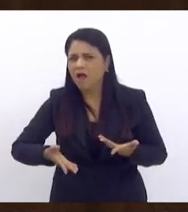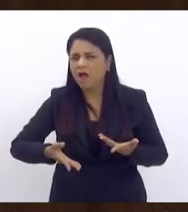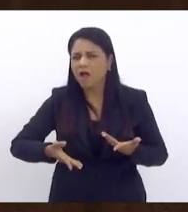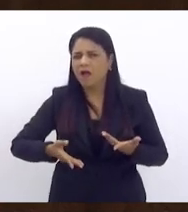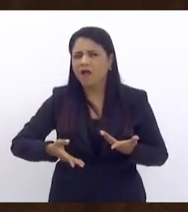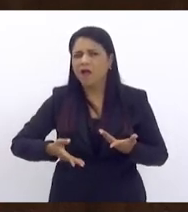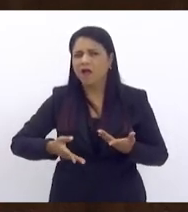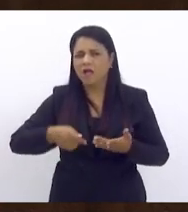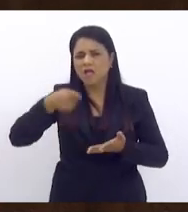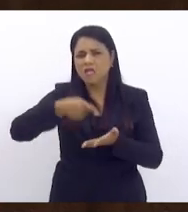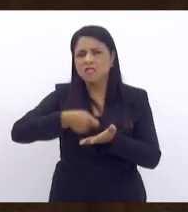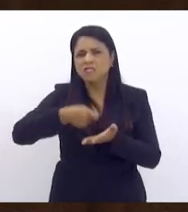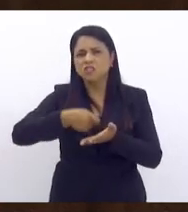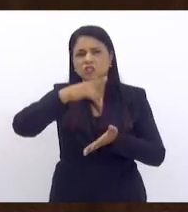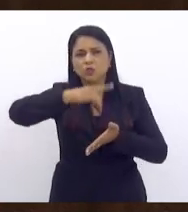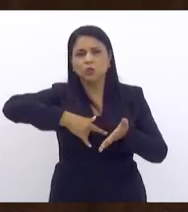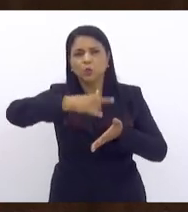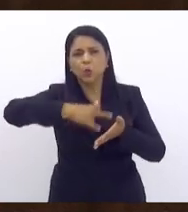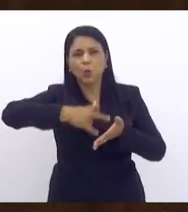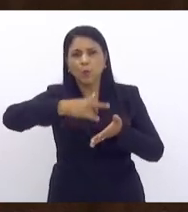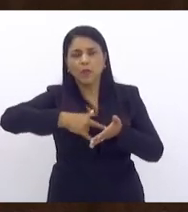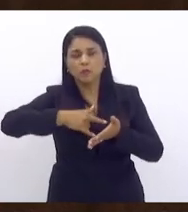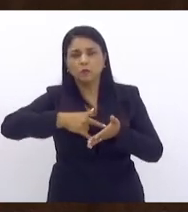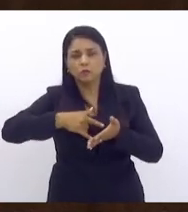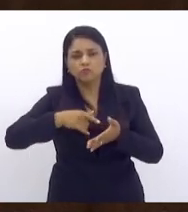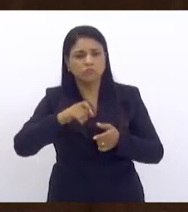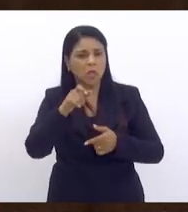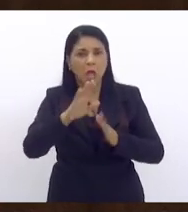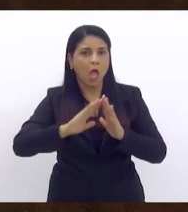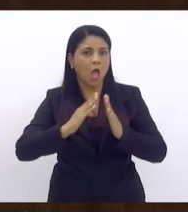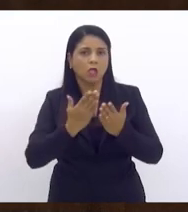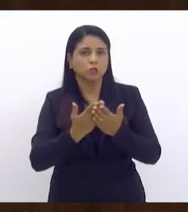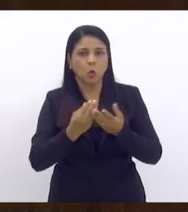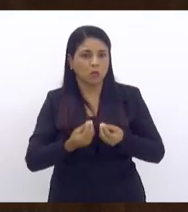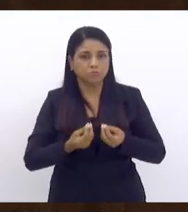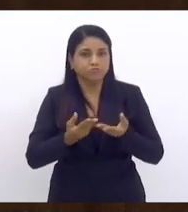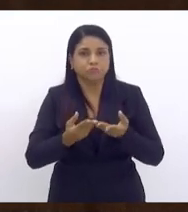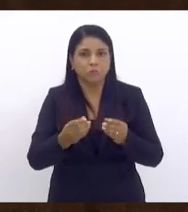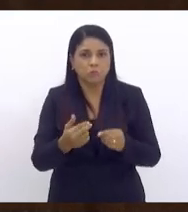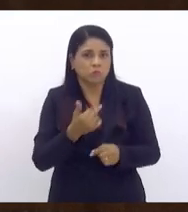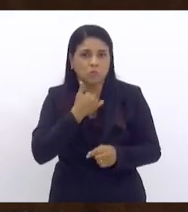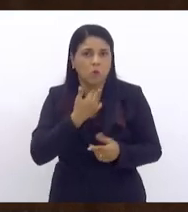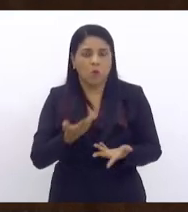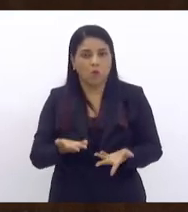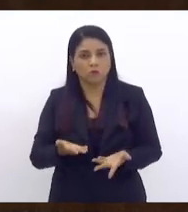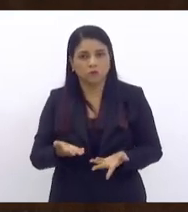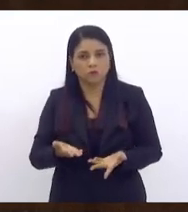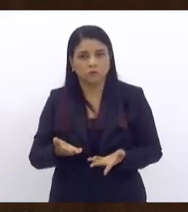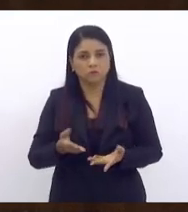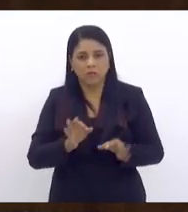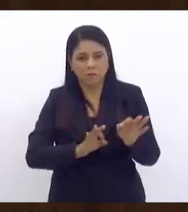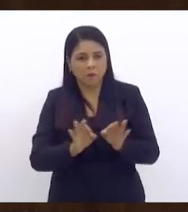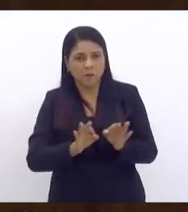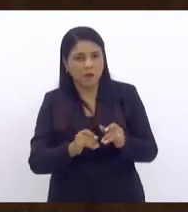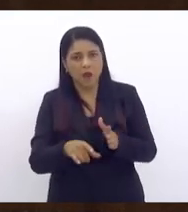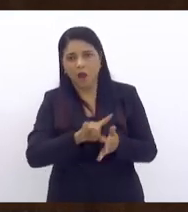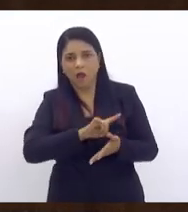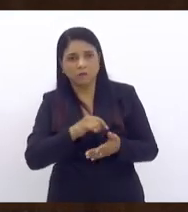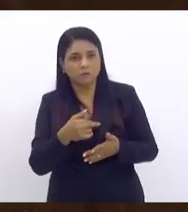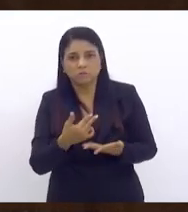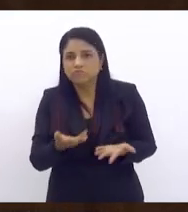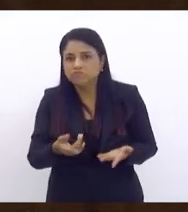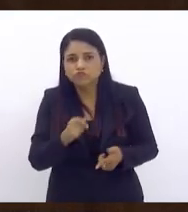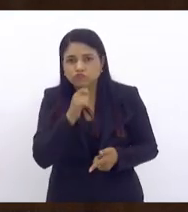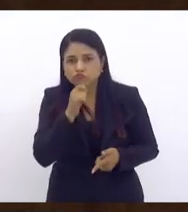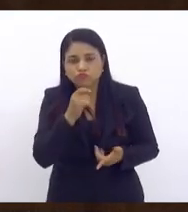autoritária, exigindo documentos que eles nem sempre estão preparados ali para entregar. E já são praticamente